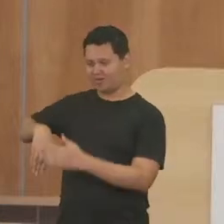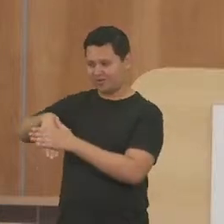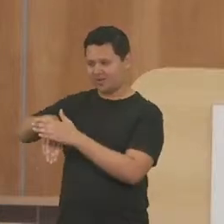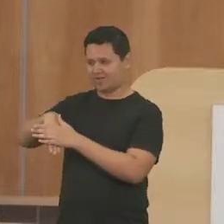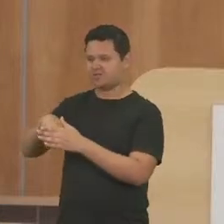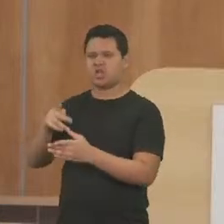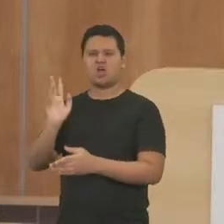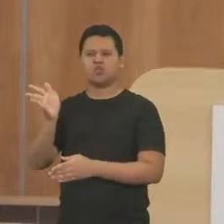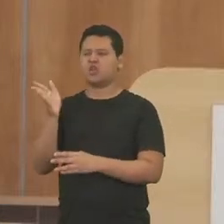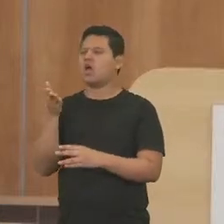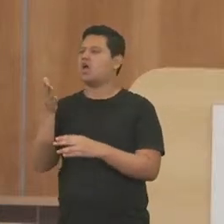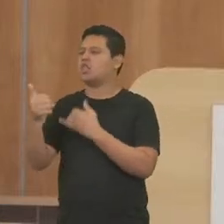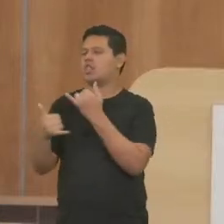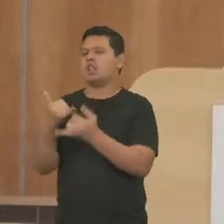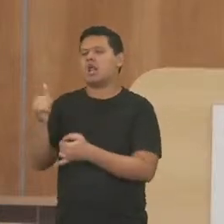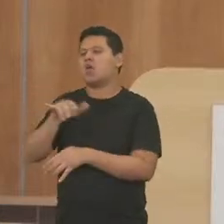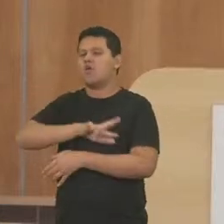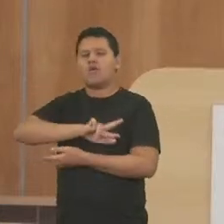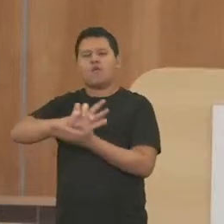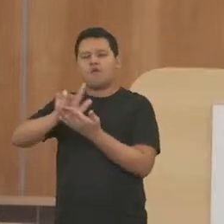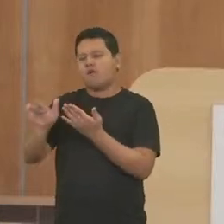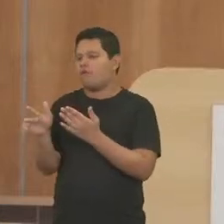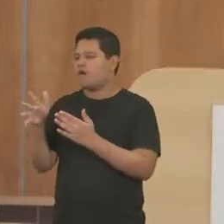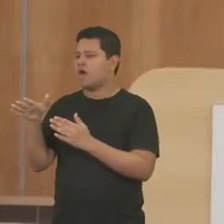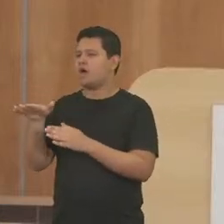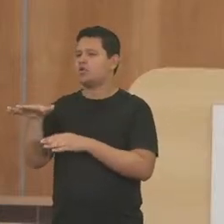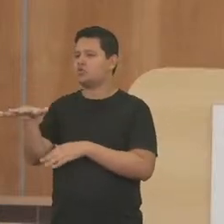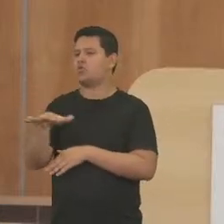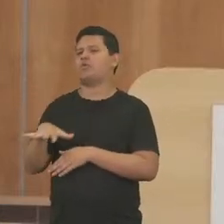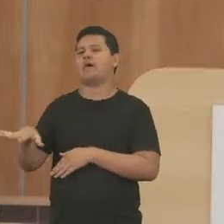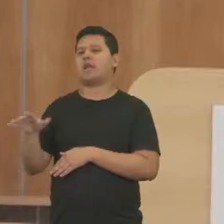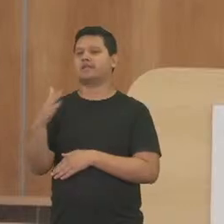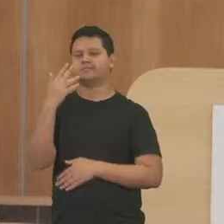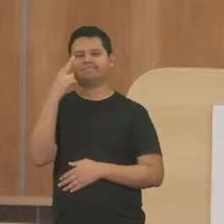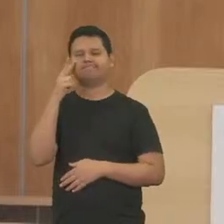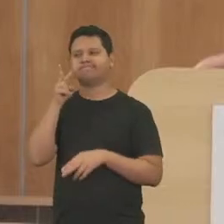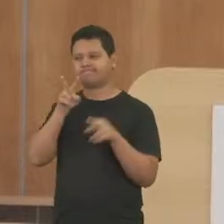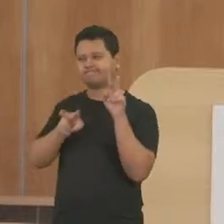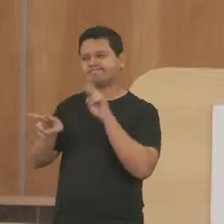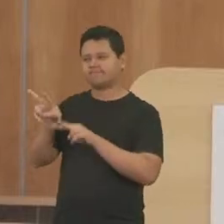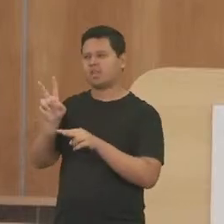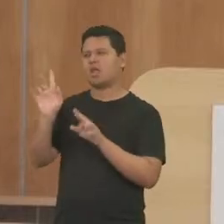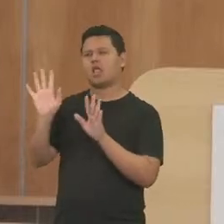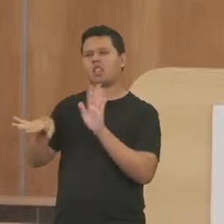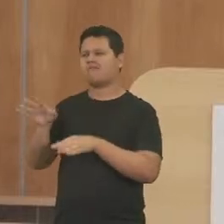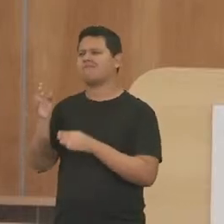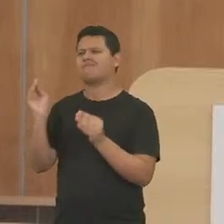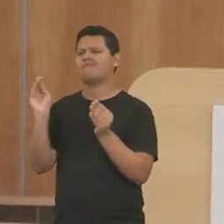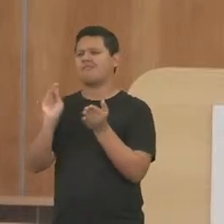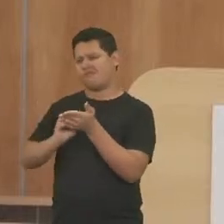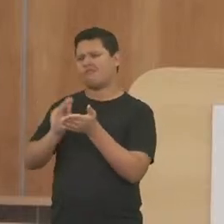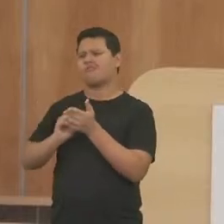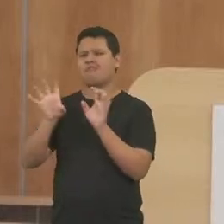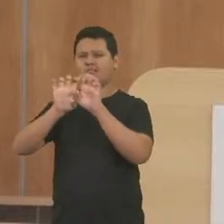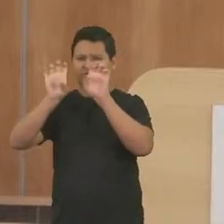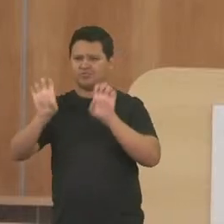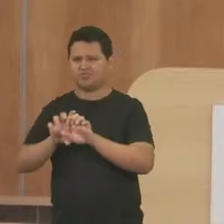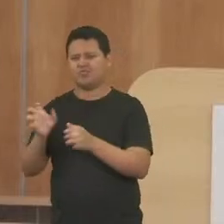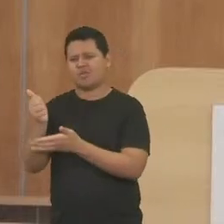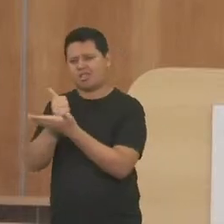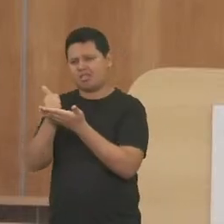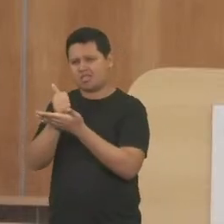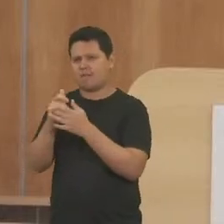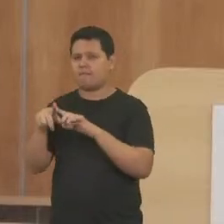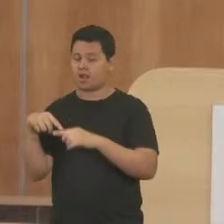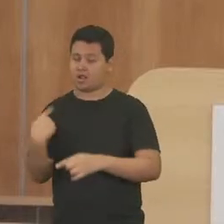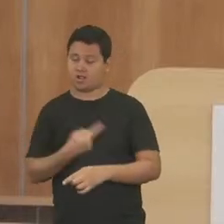diversos campos aqui na nossa cidade, não é? E a gente percebe que muitos deles falta a estrutura básica necessária, não é?